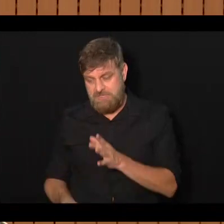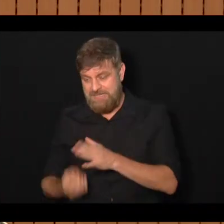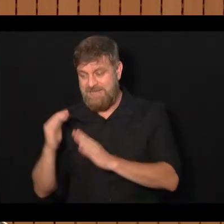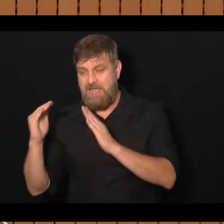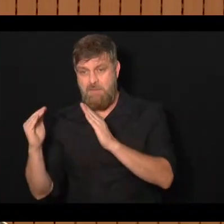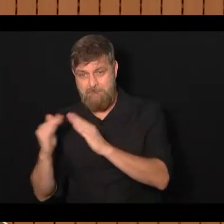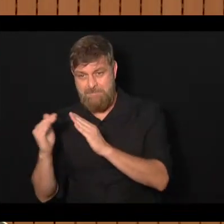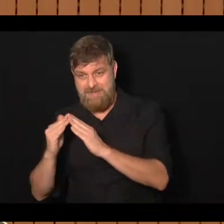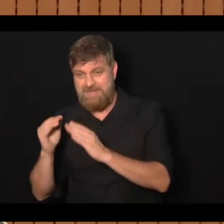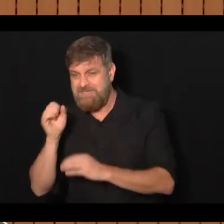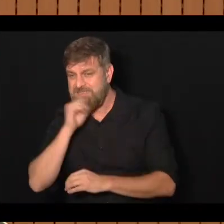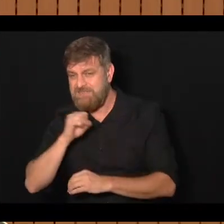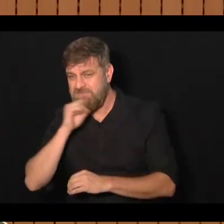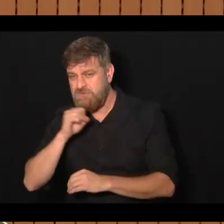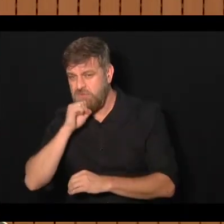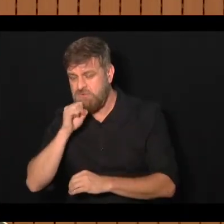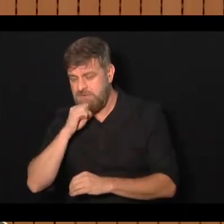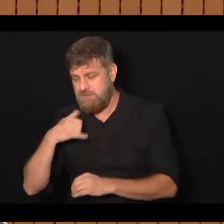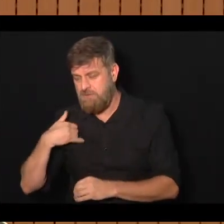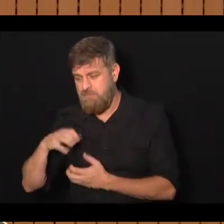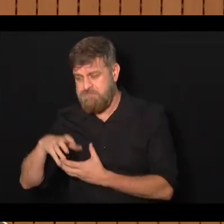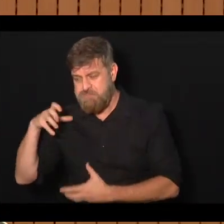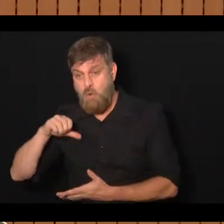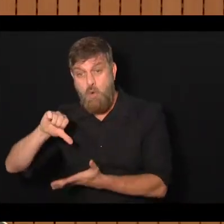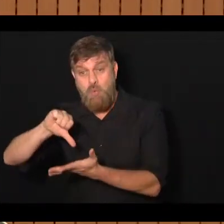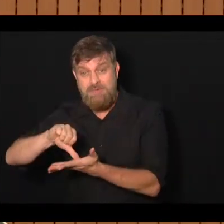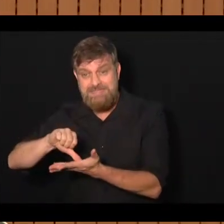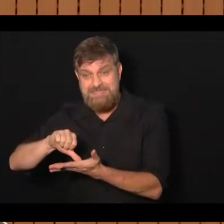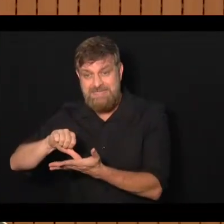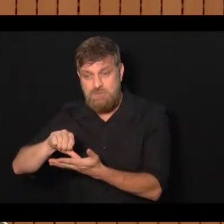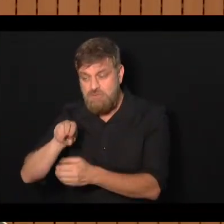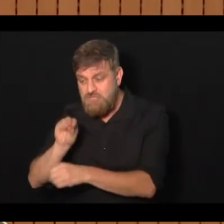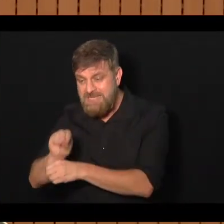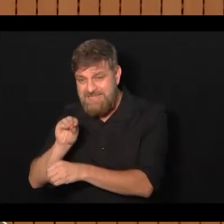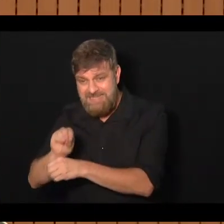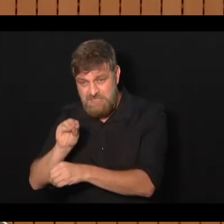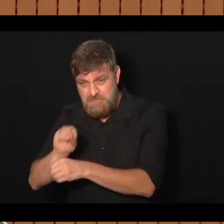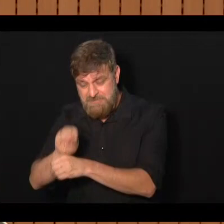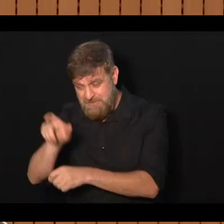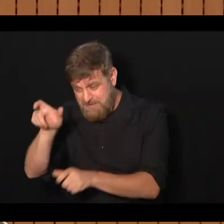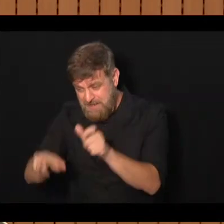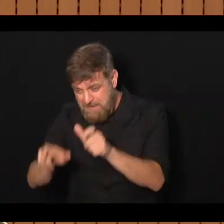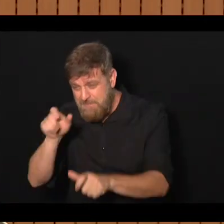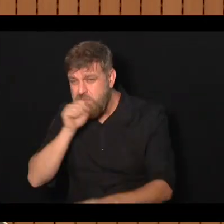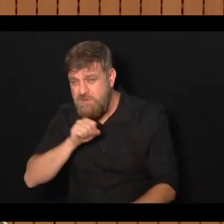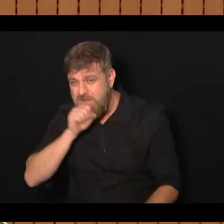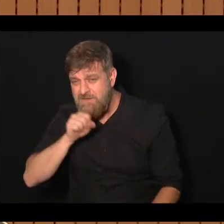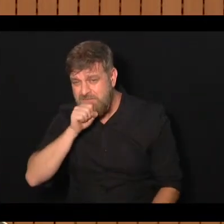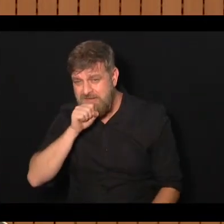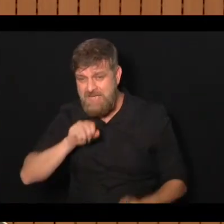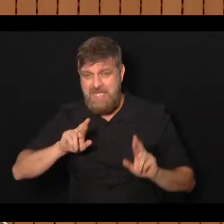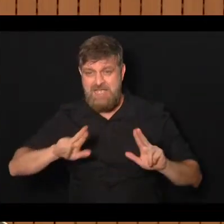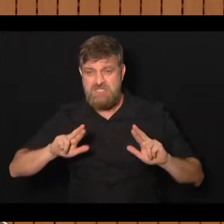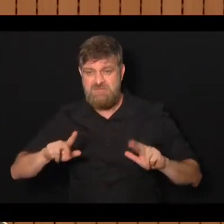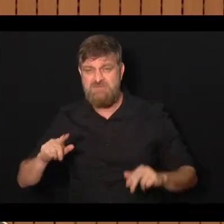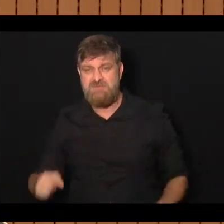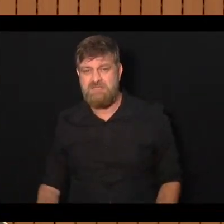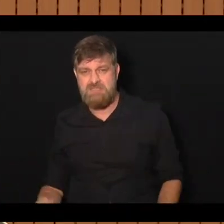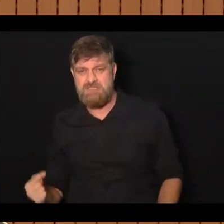creche para os idosos, que, na verdade, é um centro de atendimento integral ao idoso, ela difere daquela